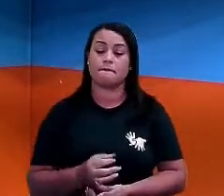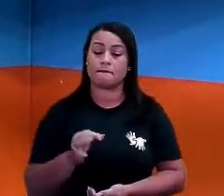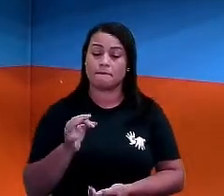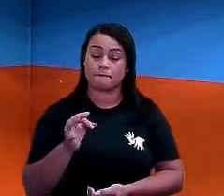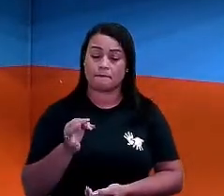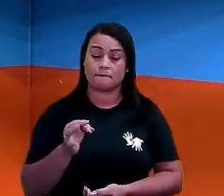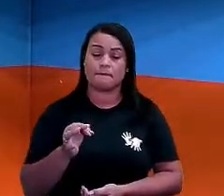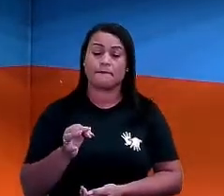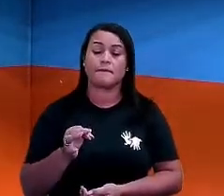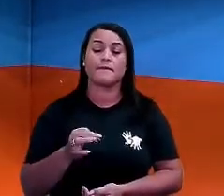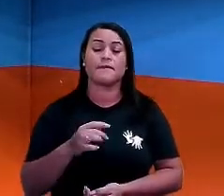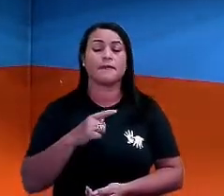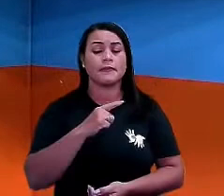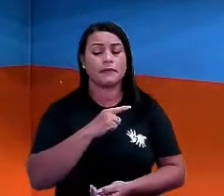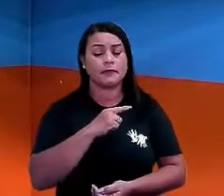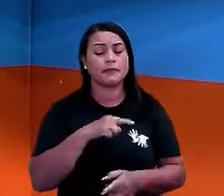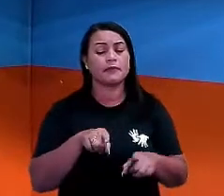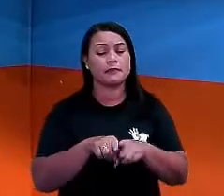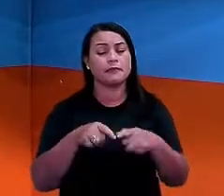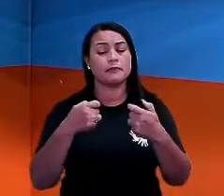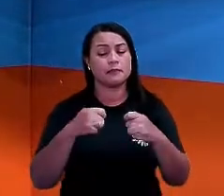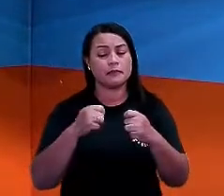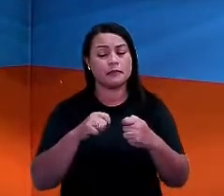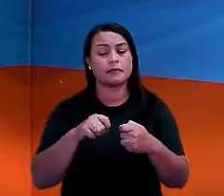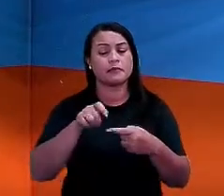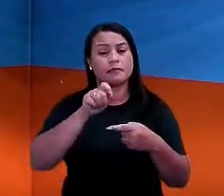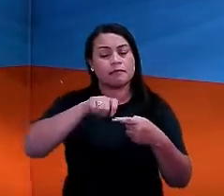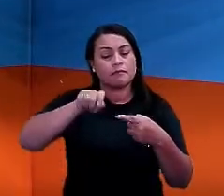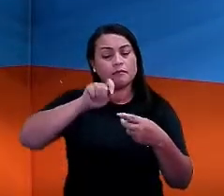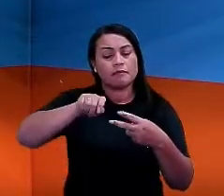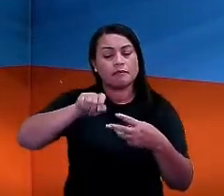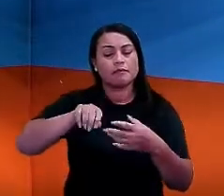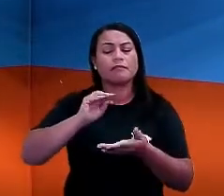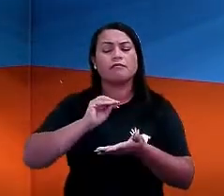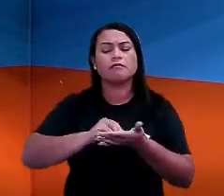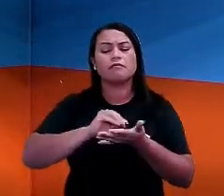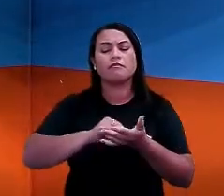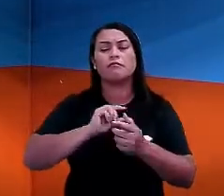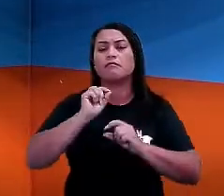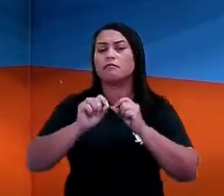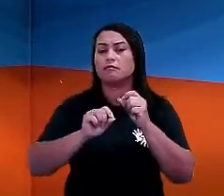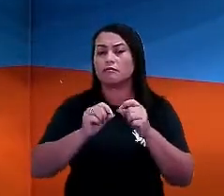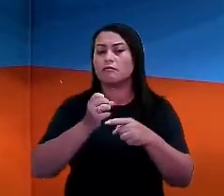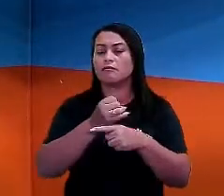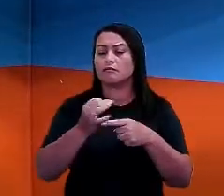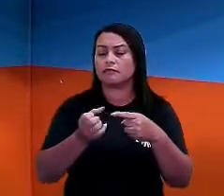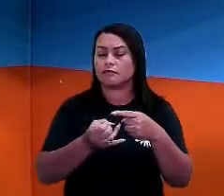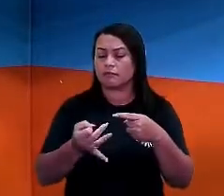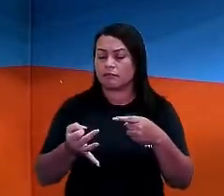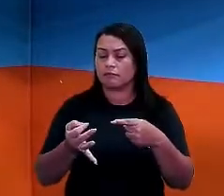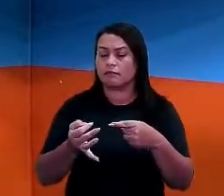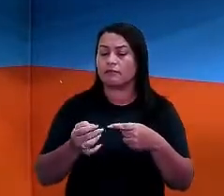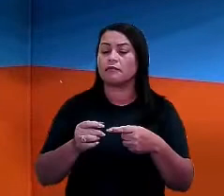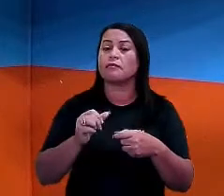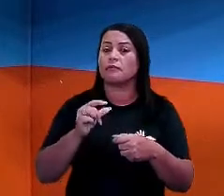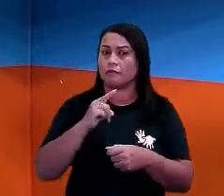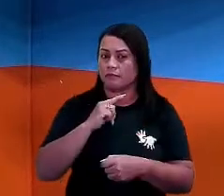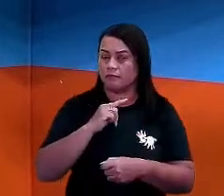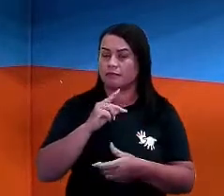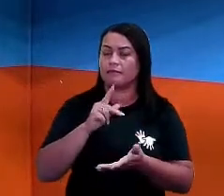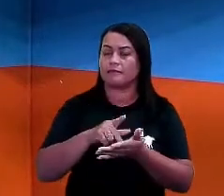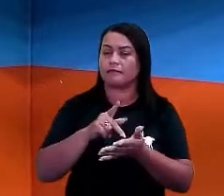certo? E agora eu preciso que a gente escreva os termos que estão faltando nas frações para que ela se torne uma fração